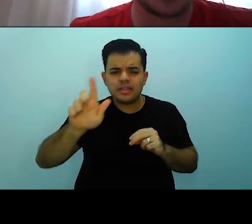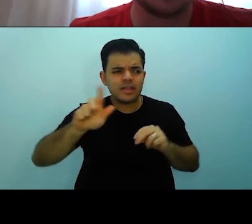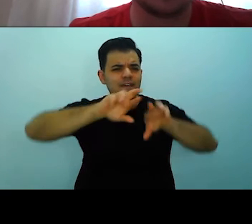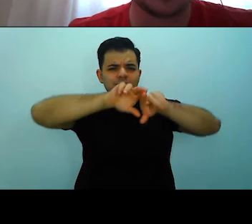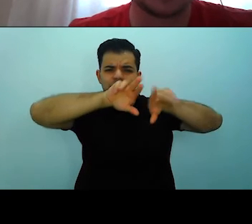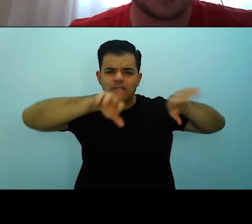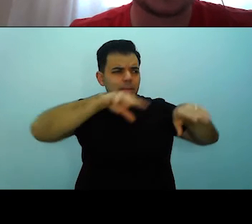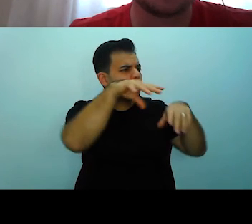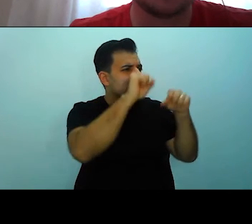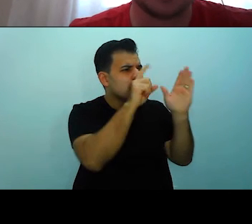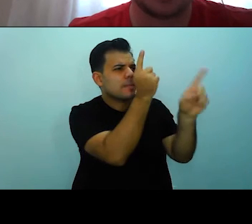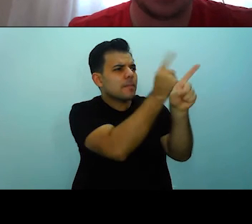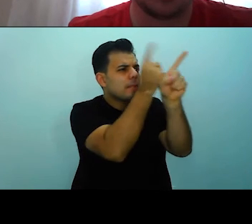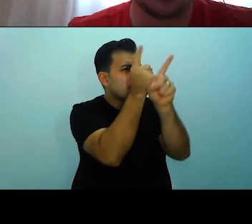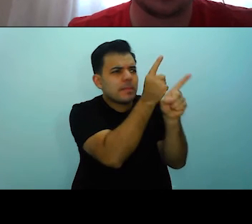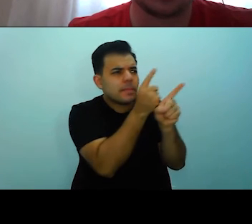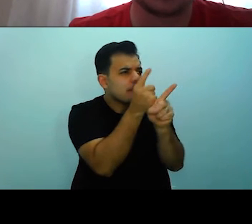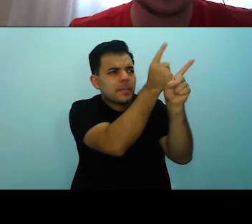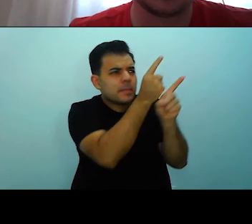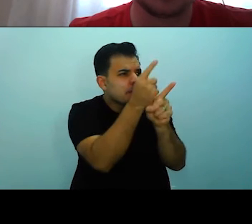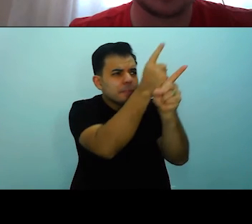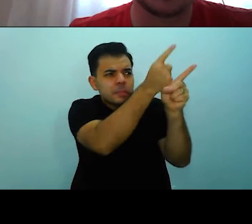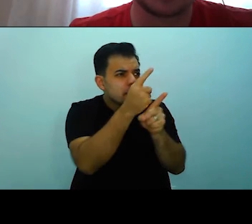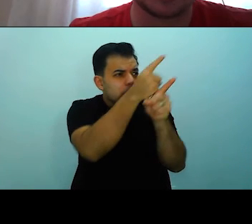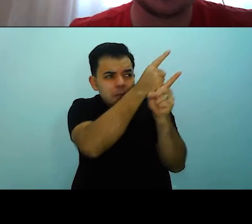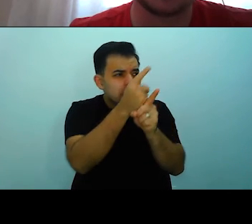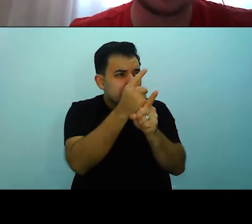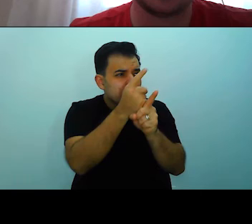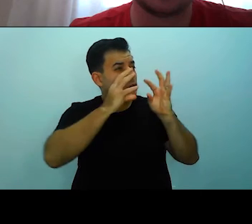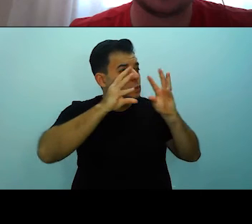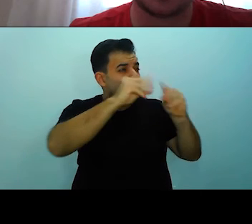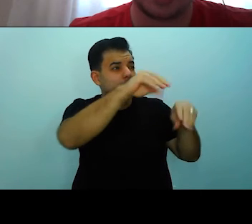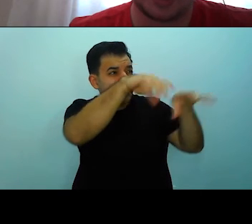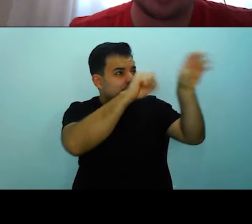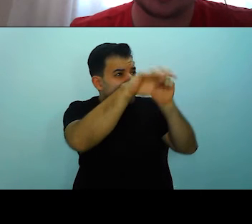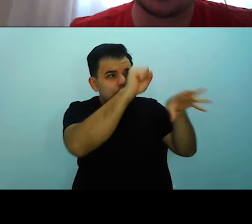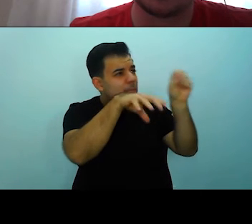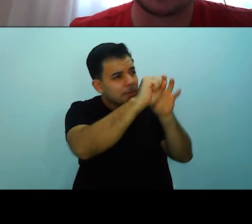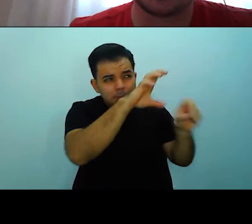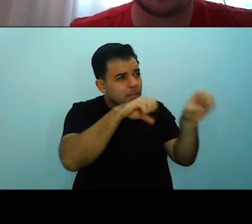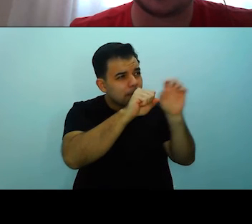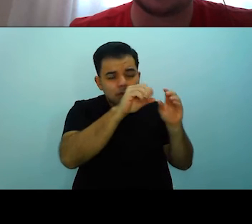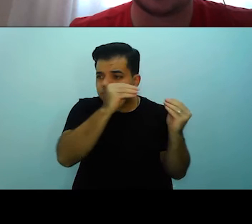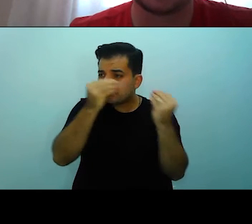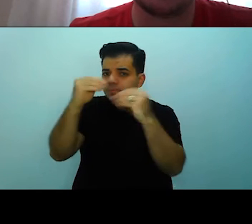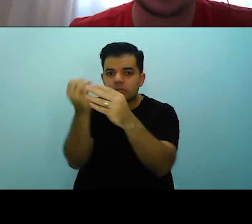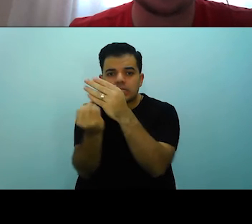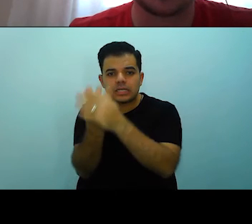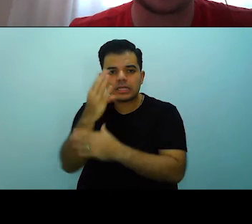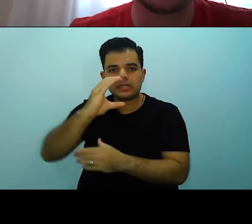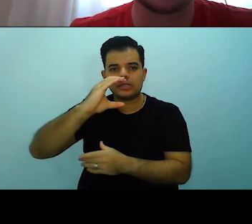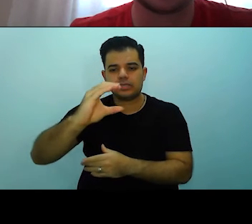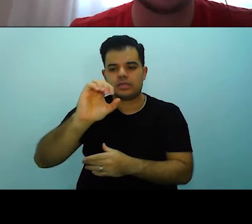vai gerar um CSV com todos os bugs ali escritos, né? Mas como assim, Giovanni? Ele tem